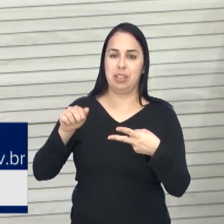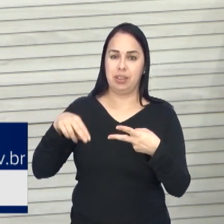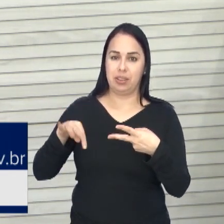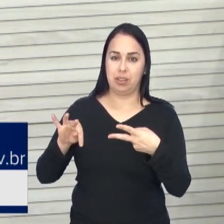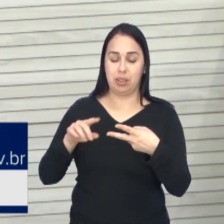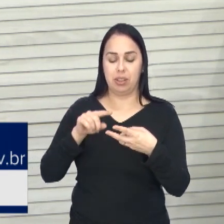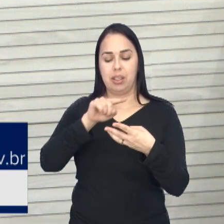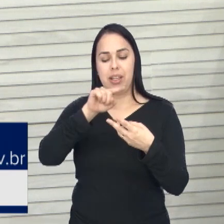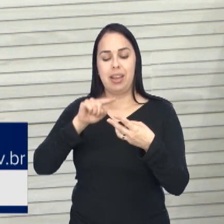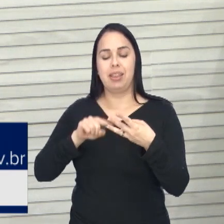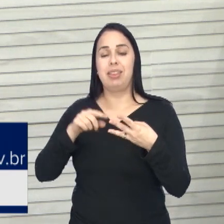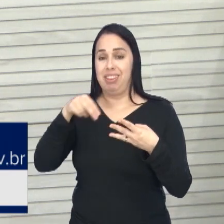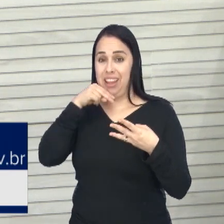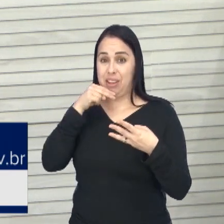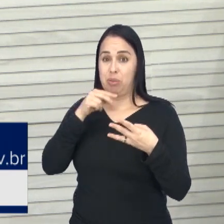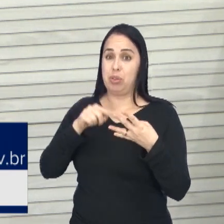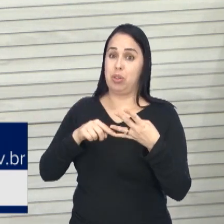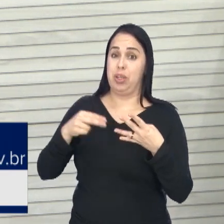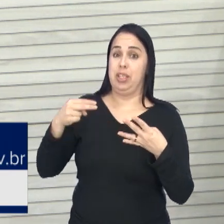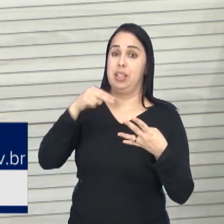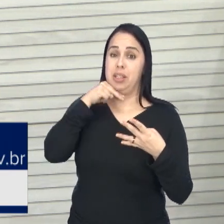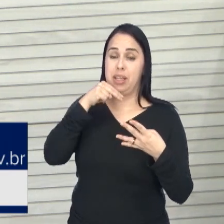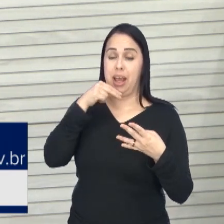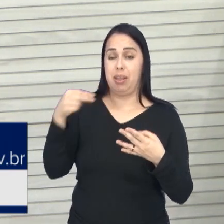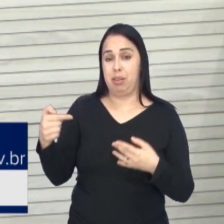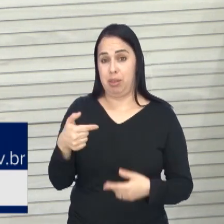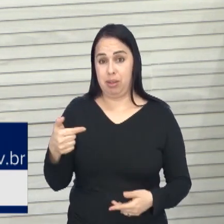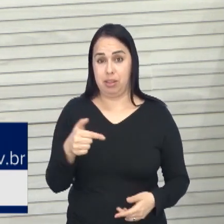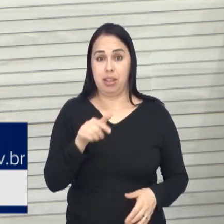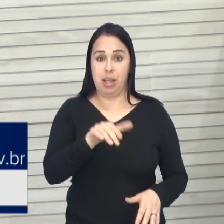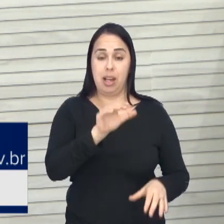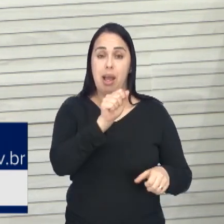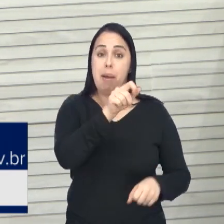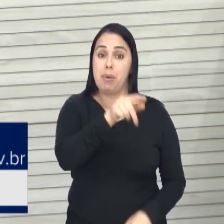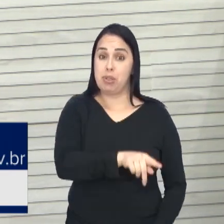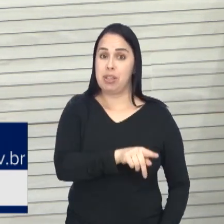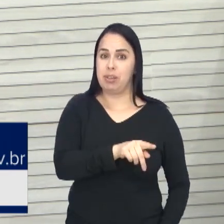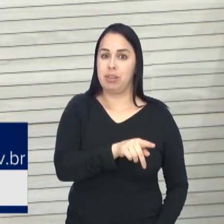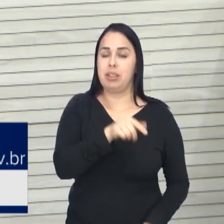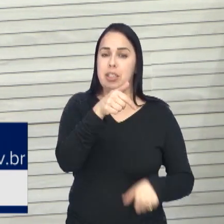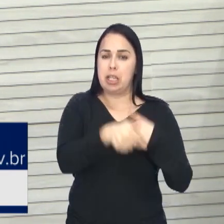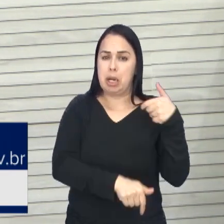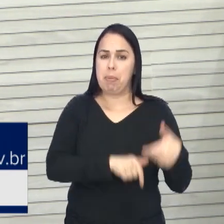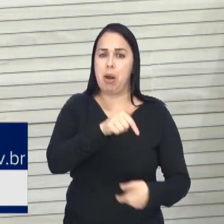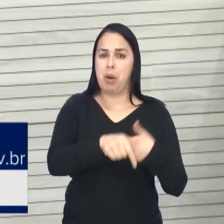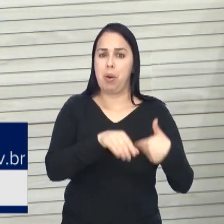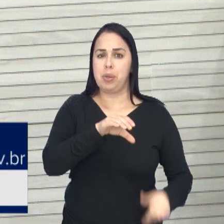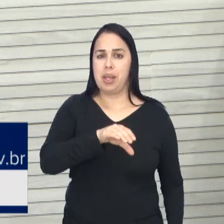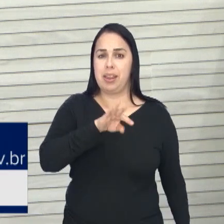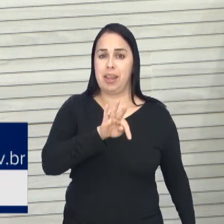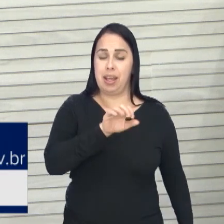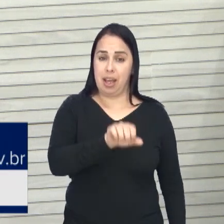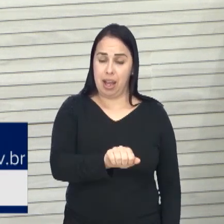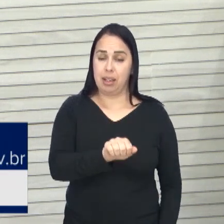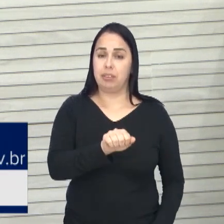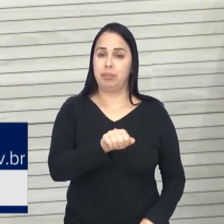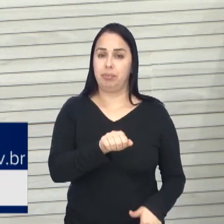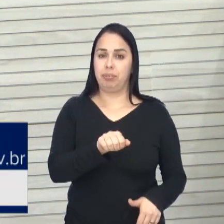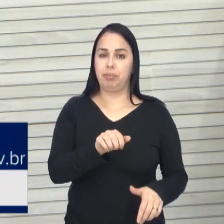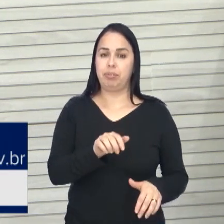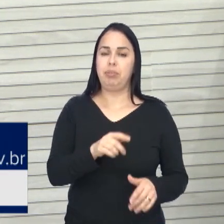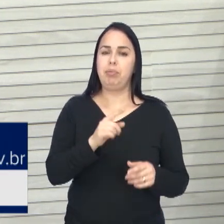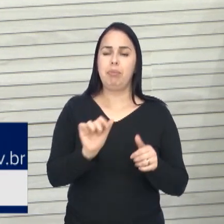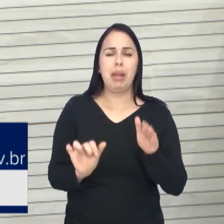2 bisnetos. Aposentado de CTA, dedicou sua vida ao trabalho e à família. Foi um